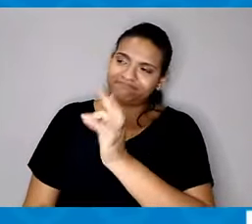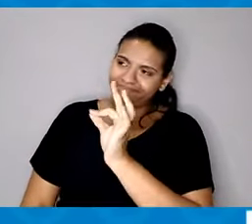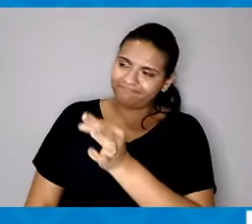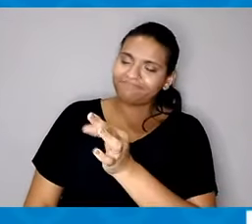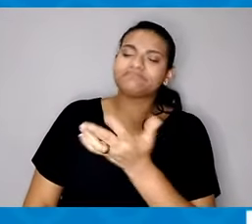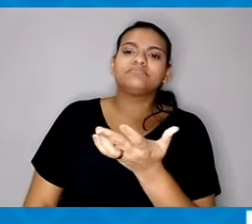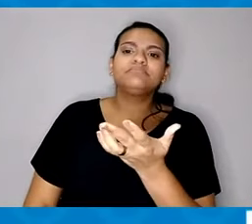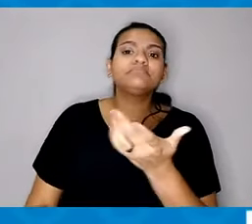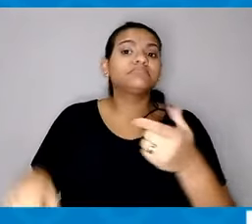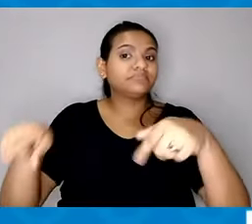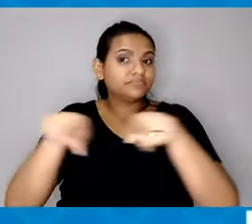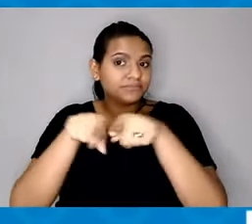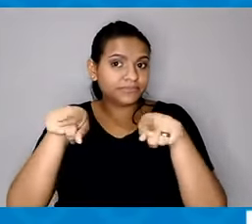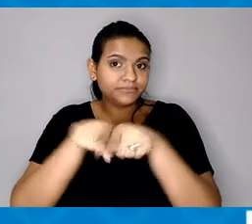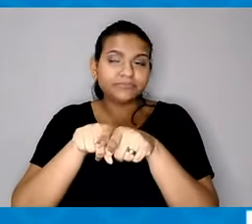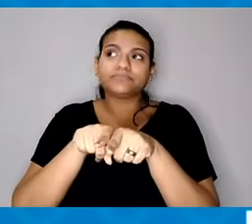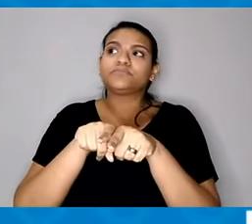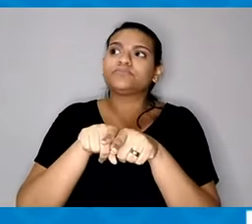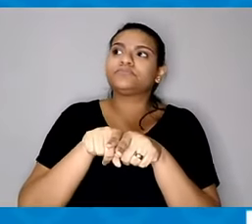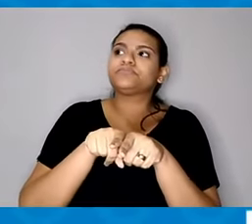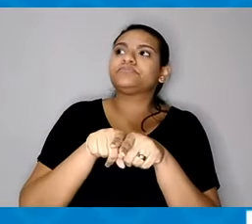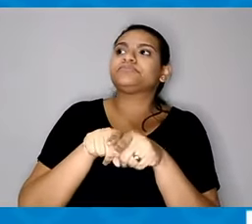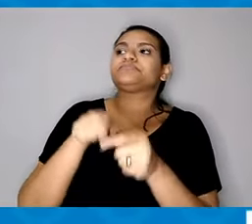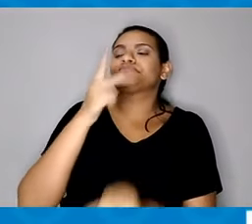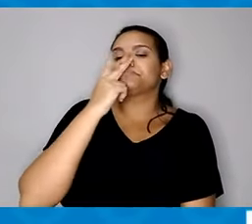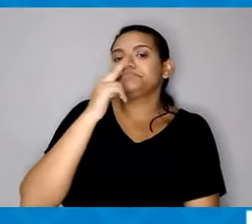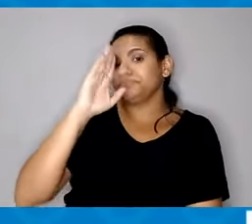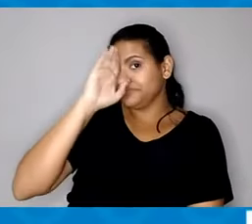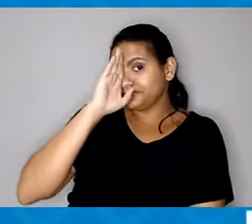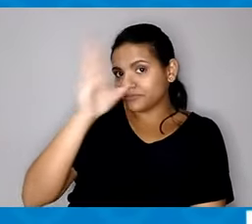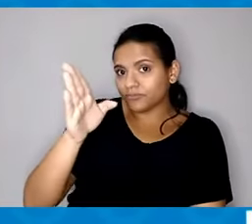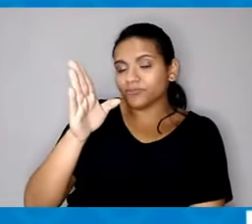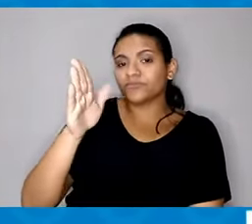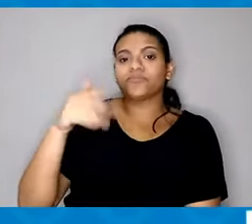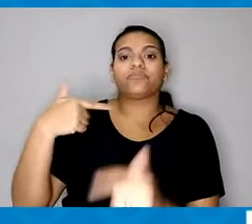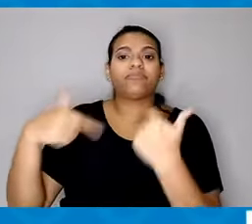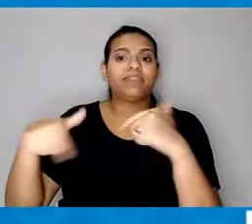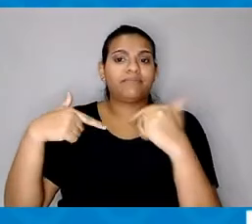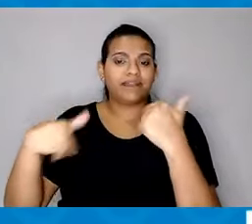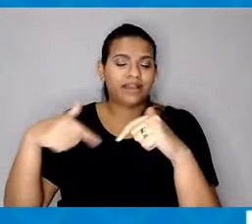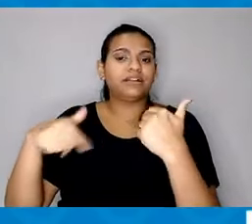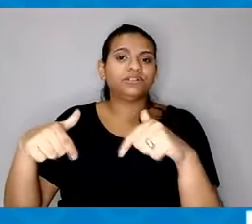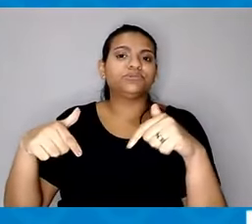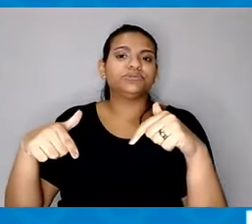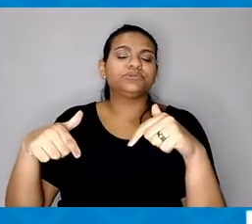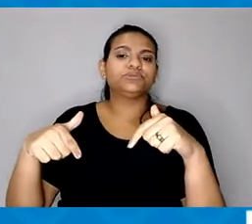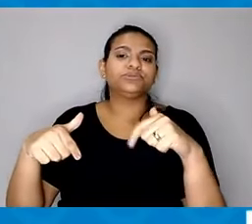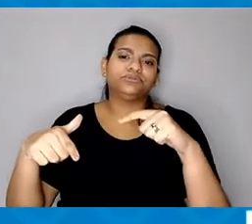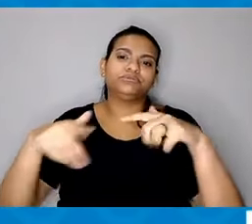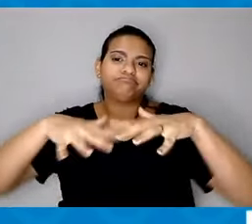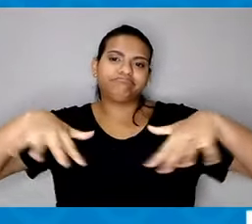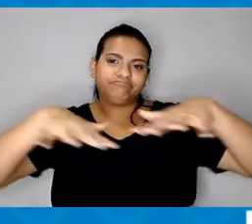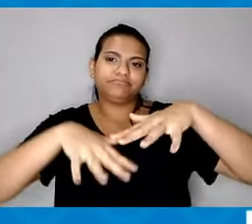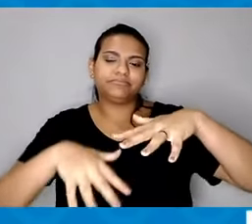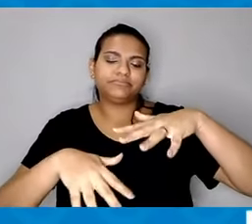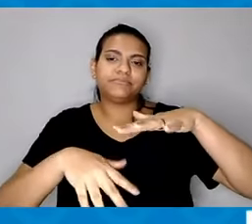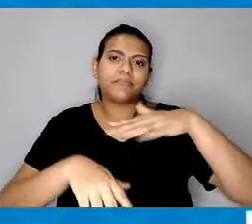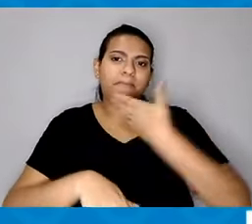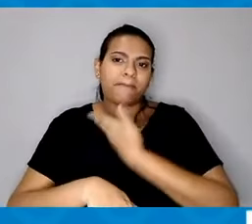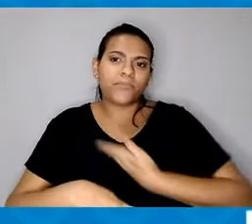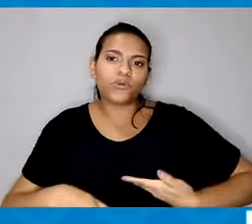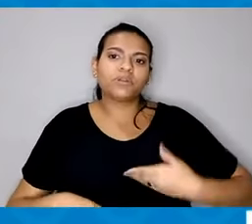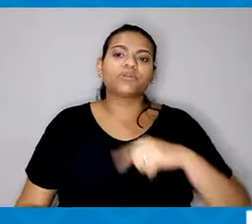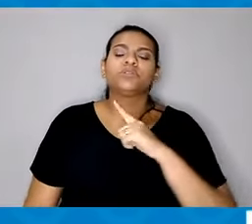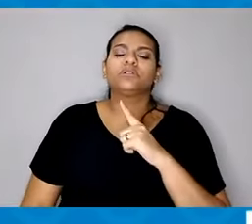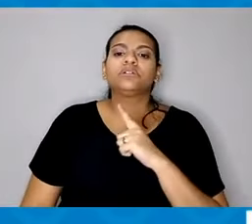mesmo tempo, o aspecto principal do trabalho em rede, hoje você tem, né, nos espaços públicos, em